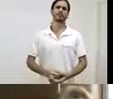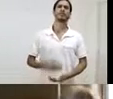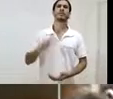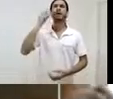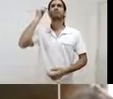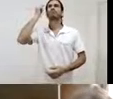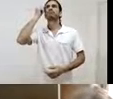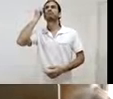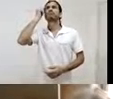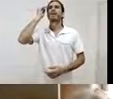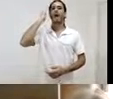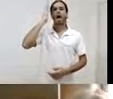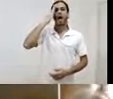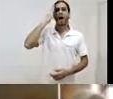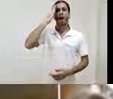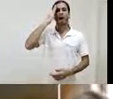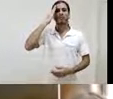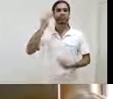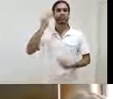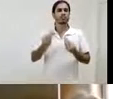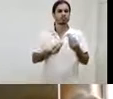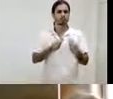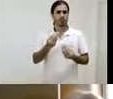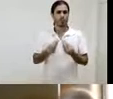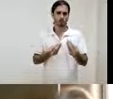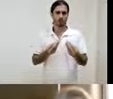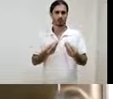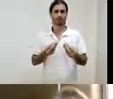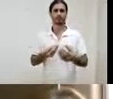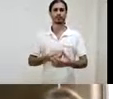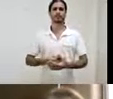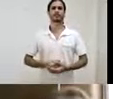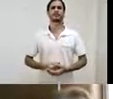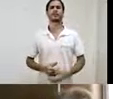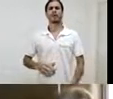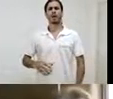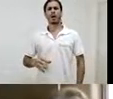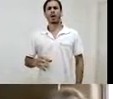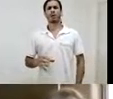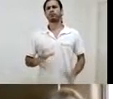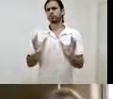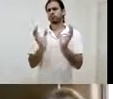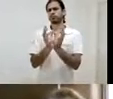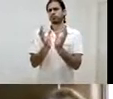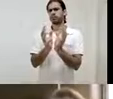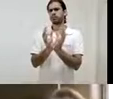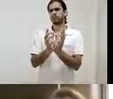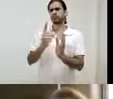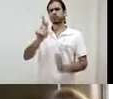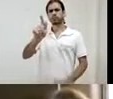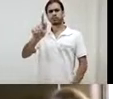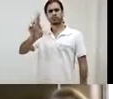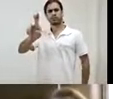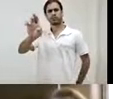tem o, para os gregos, o pensador é aquele espectador interessado pelos eventos, pelos